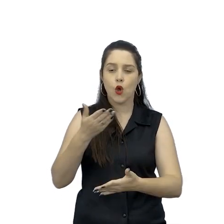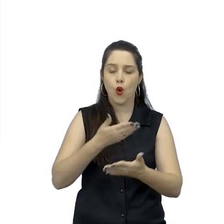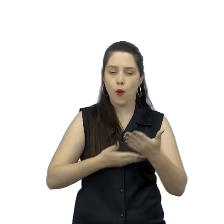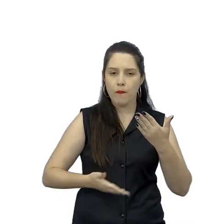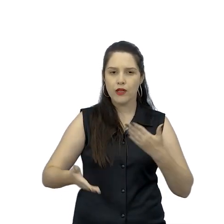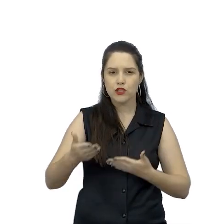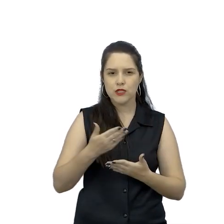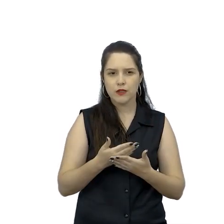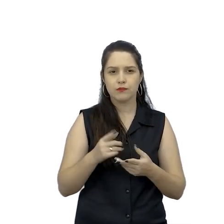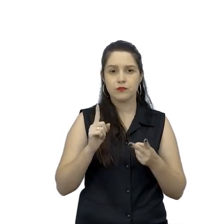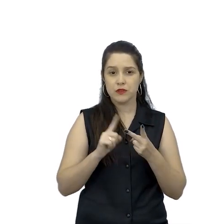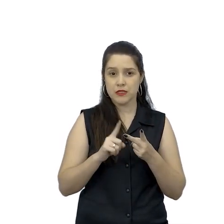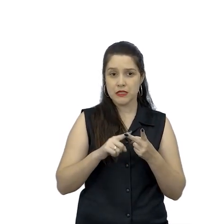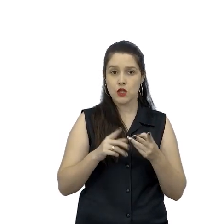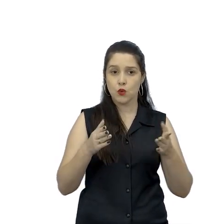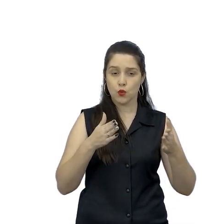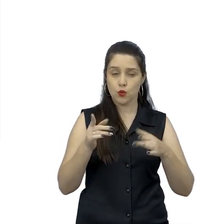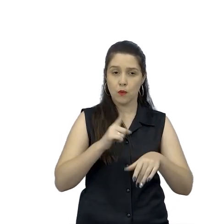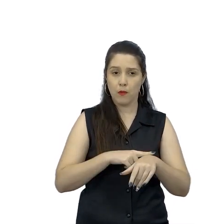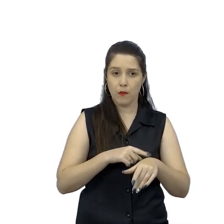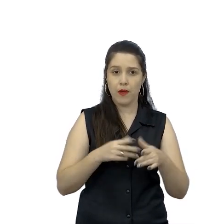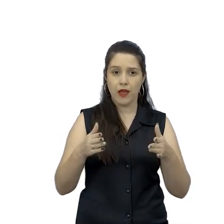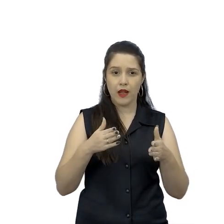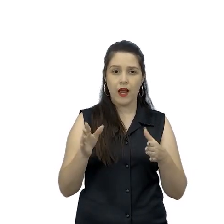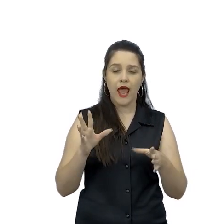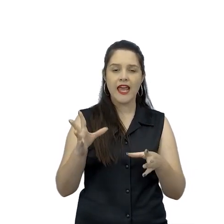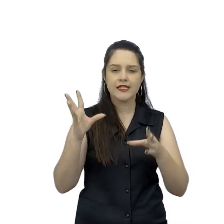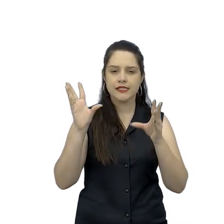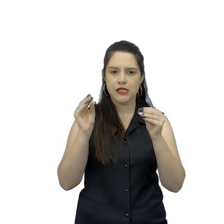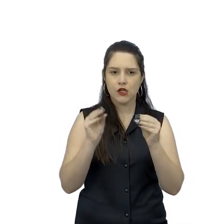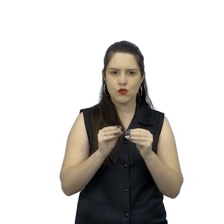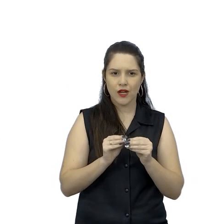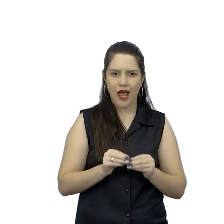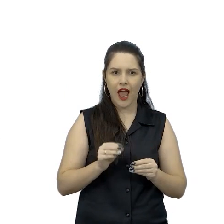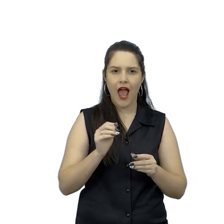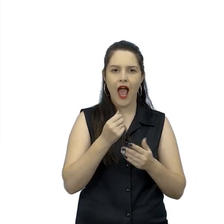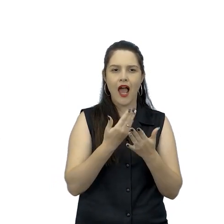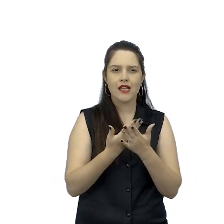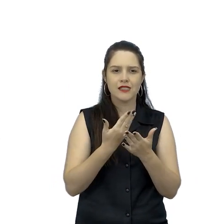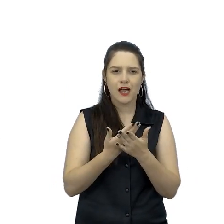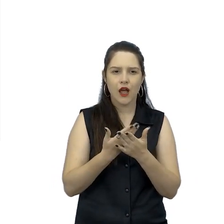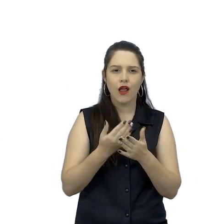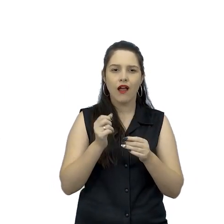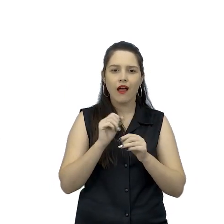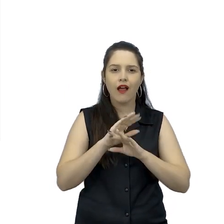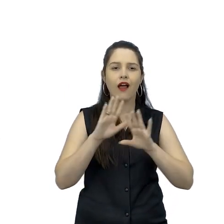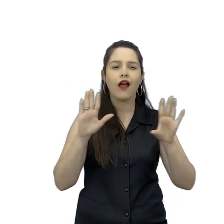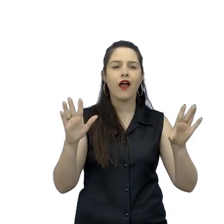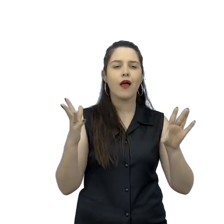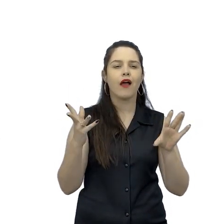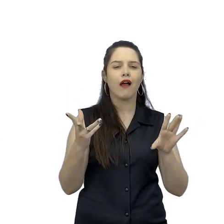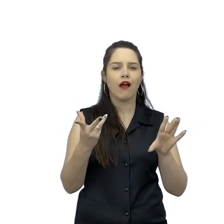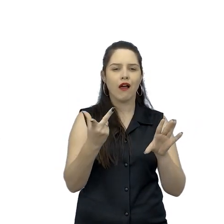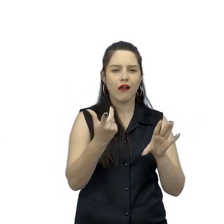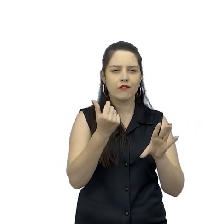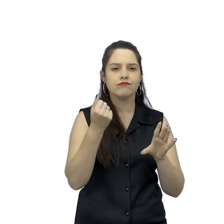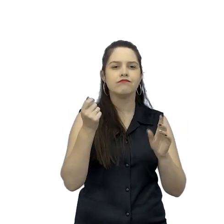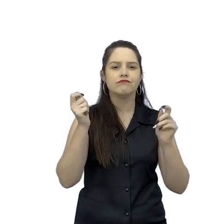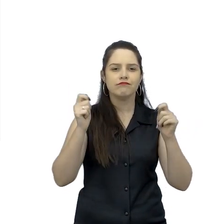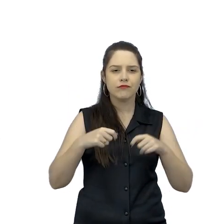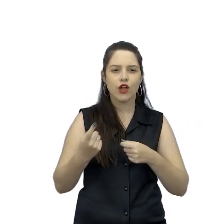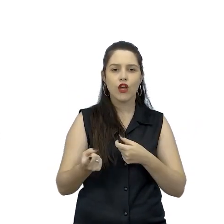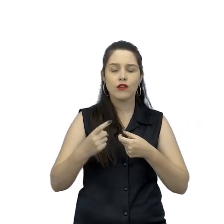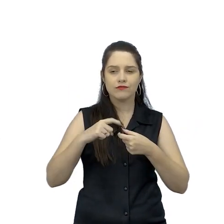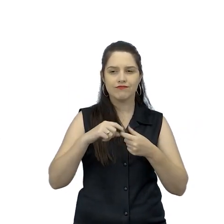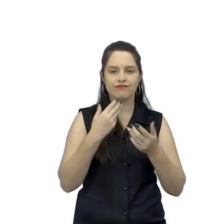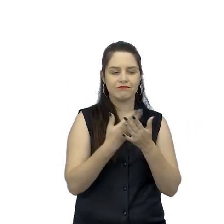saberes. Num segundo momento, numa segunda etapa, selecionar as aulas que atendam às habilidades necessárias para serem retomadas com